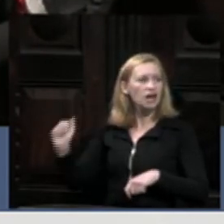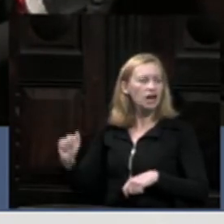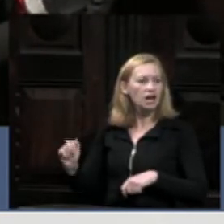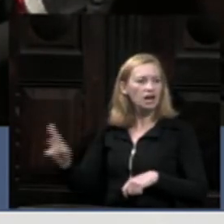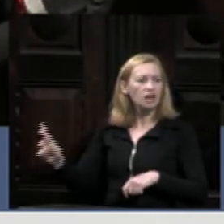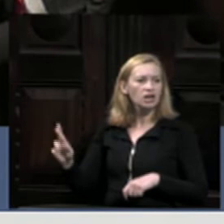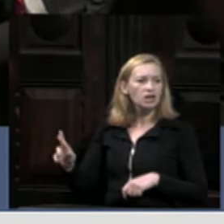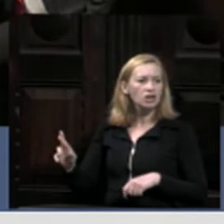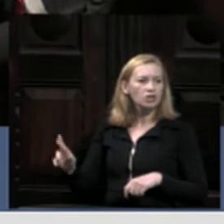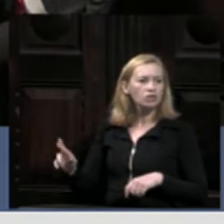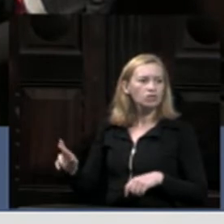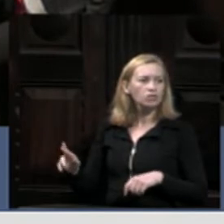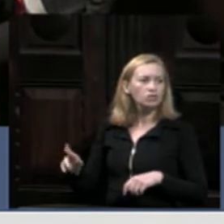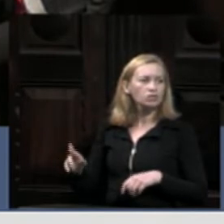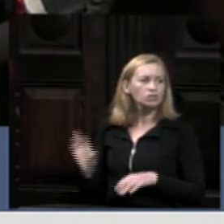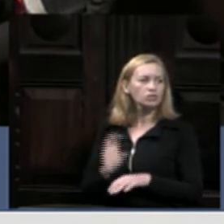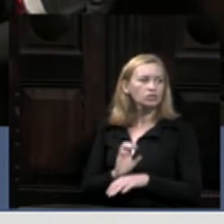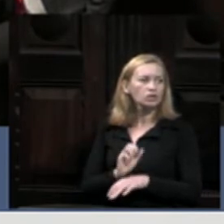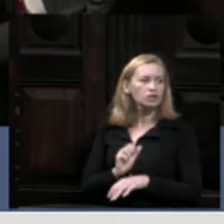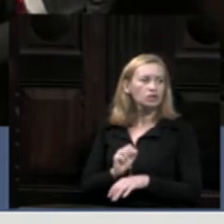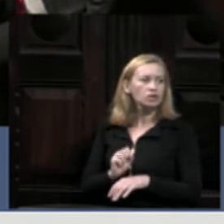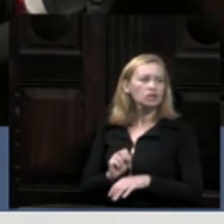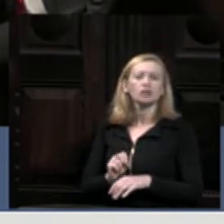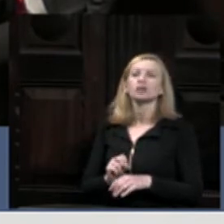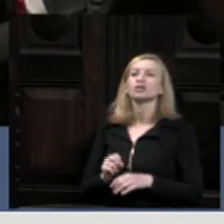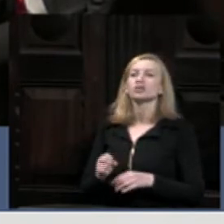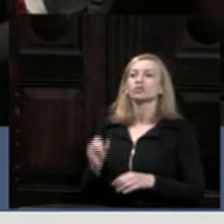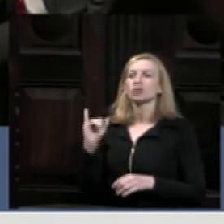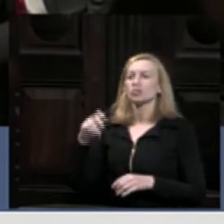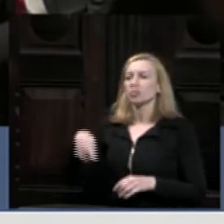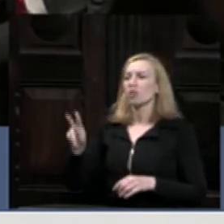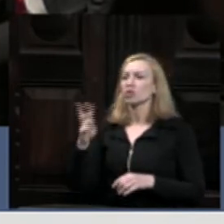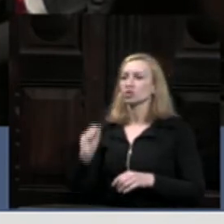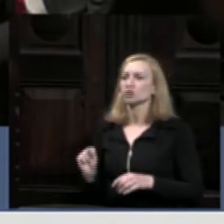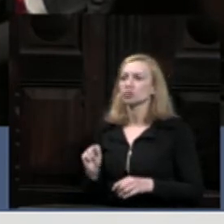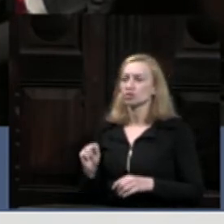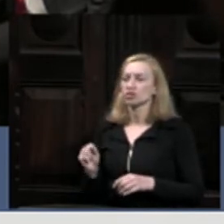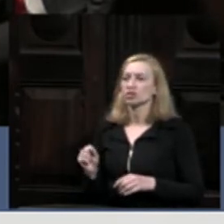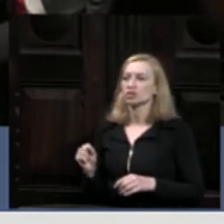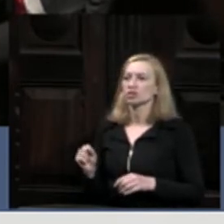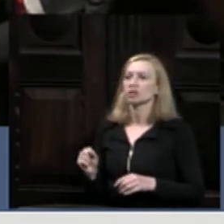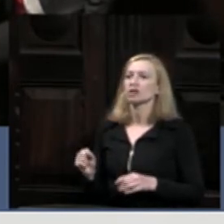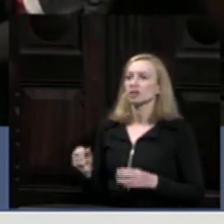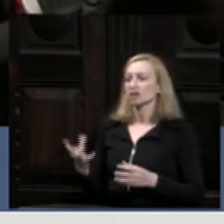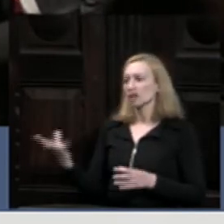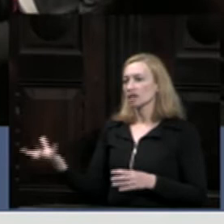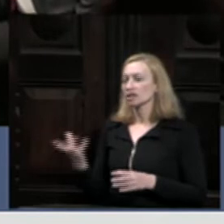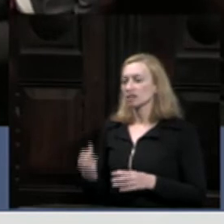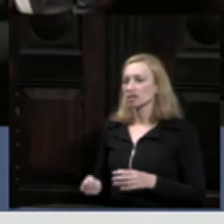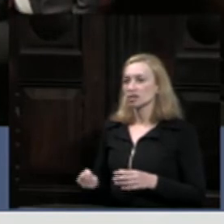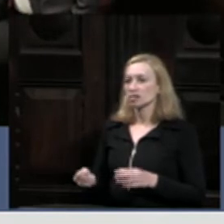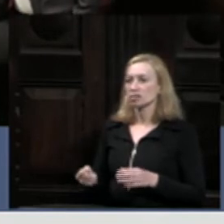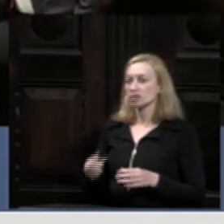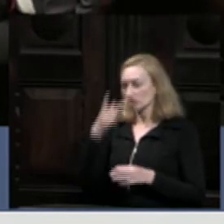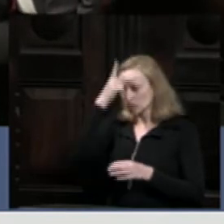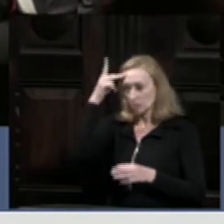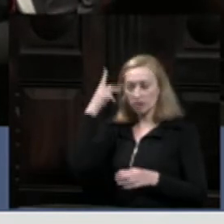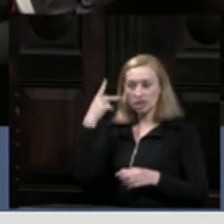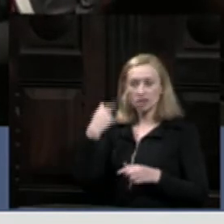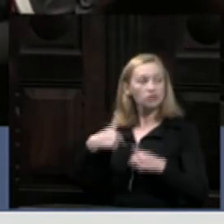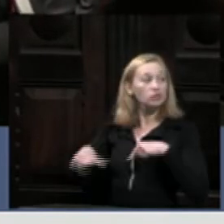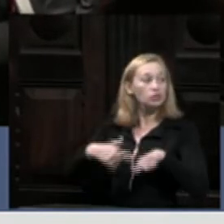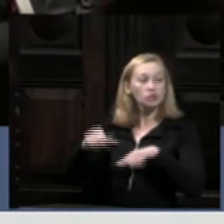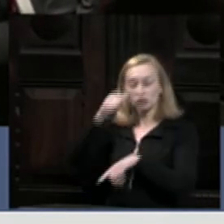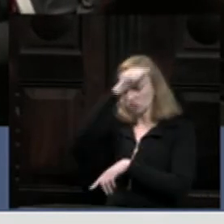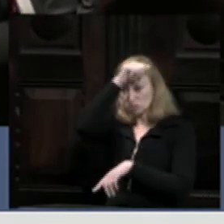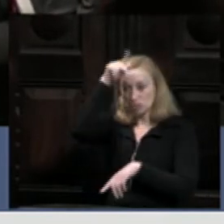oriundos do imposto de renda recolhido pelos funcionários públicos, que